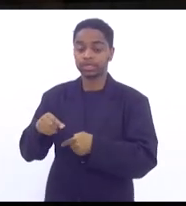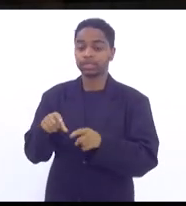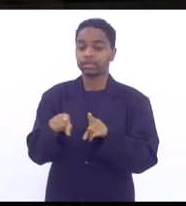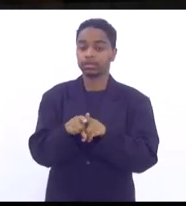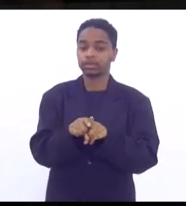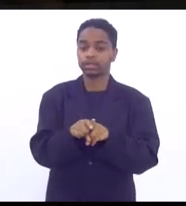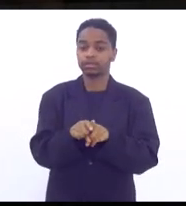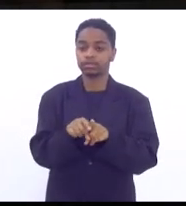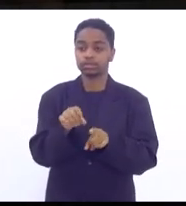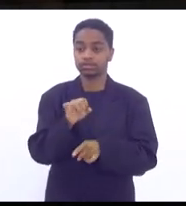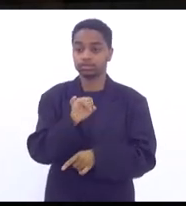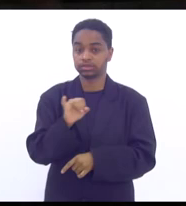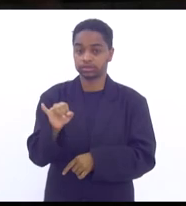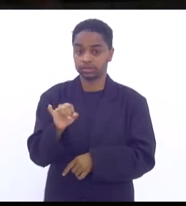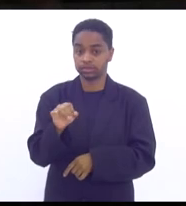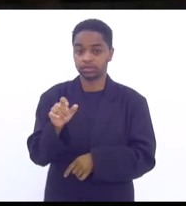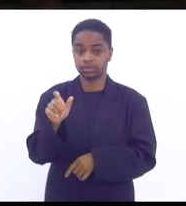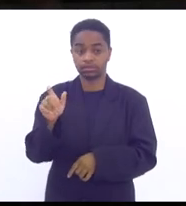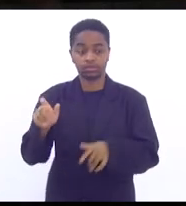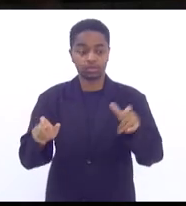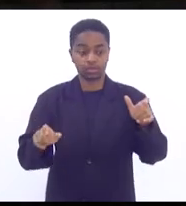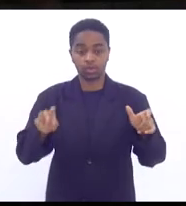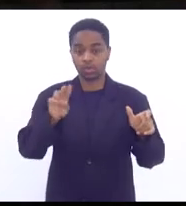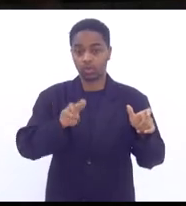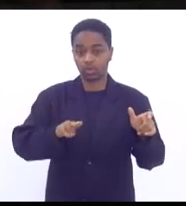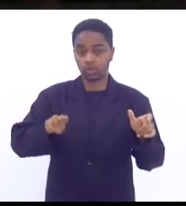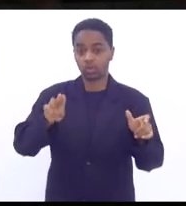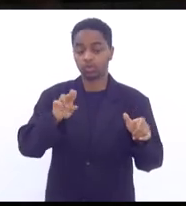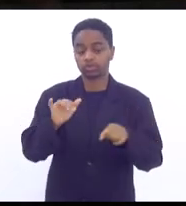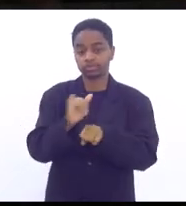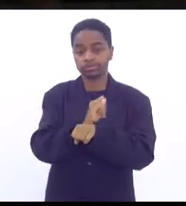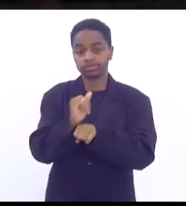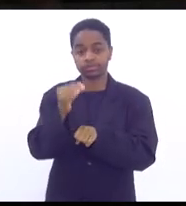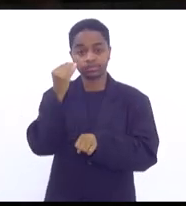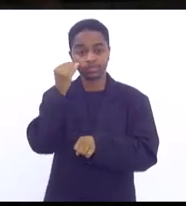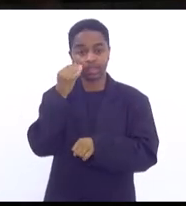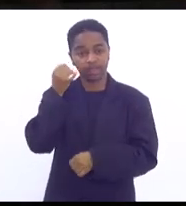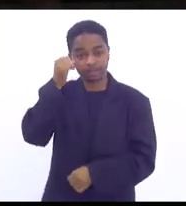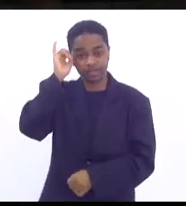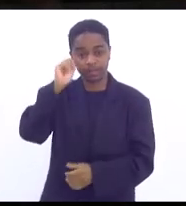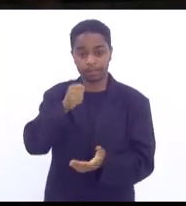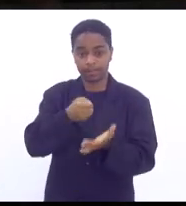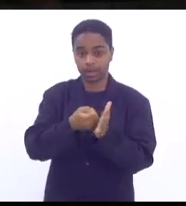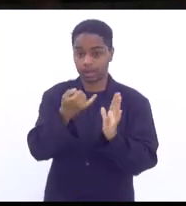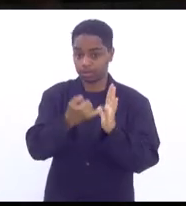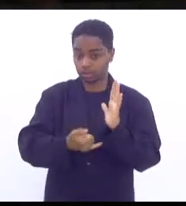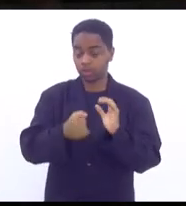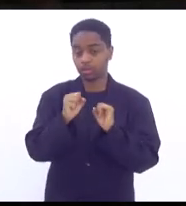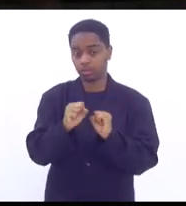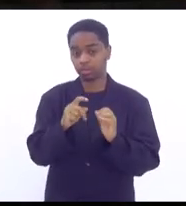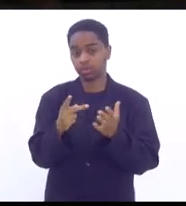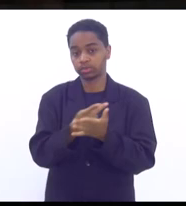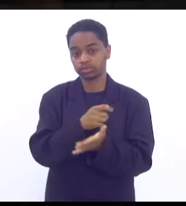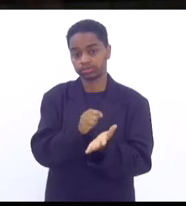preliminares para se furtar a pagar imposto pode ser punido